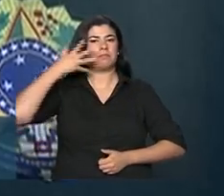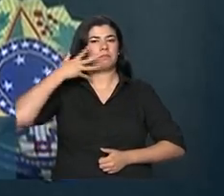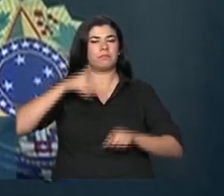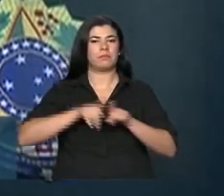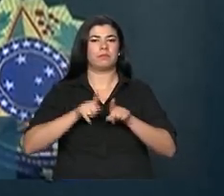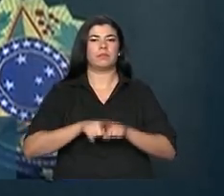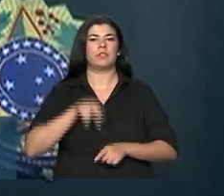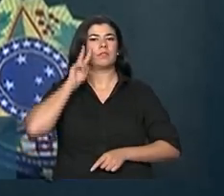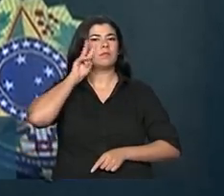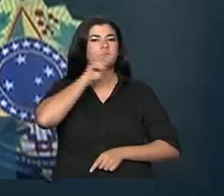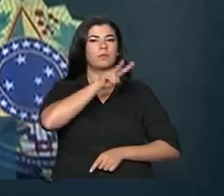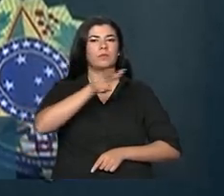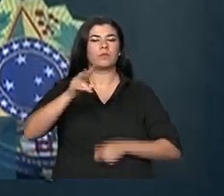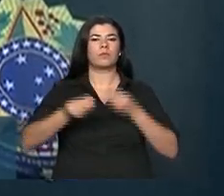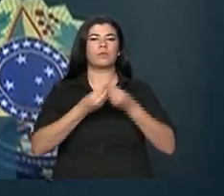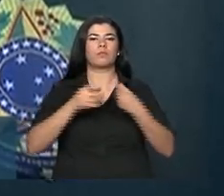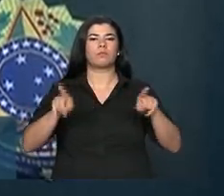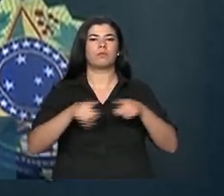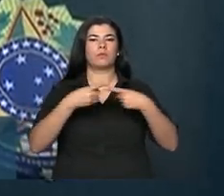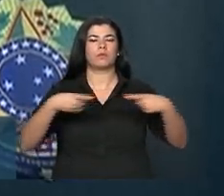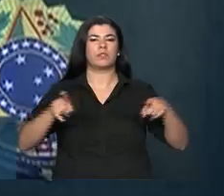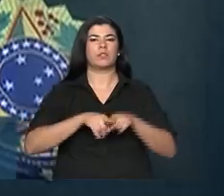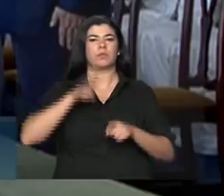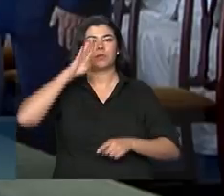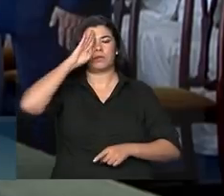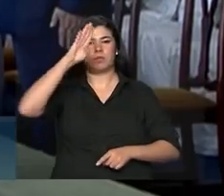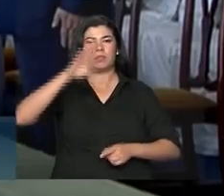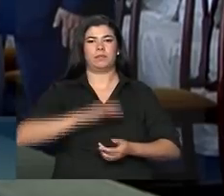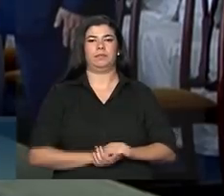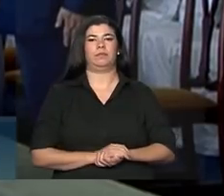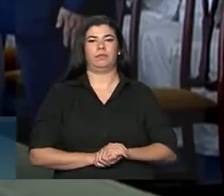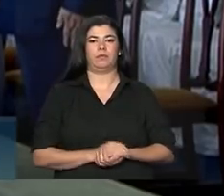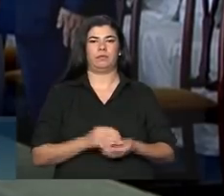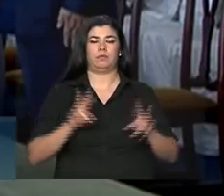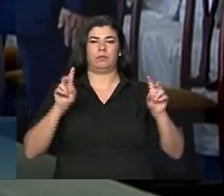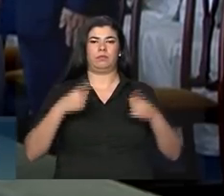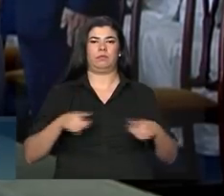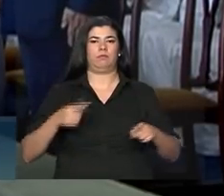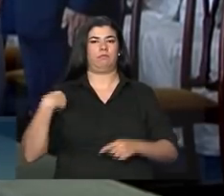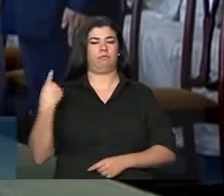presidenta Dilma acompanhou a execução da canção do Exército.